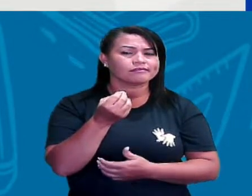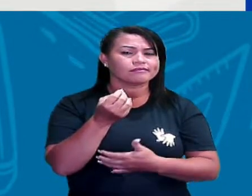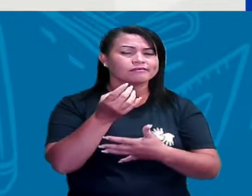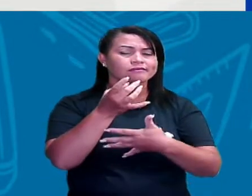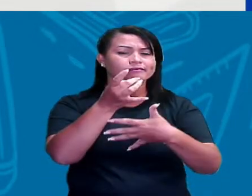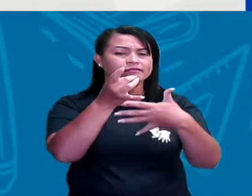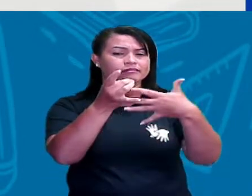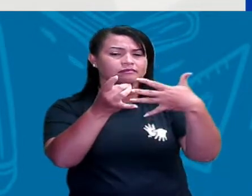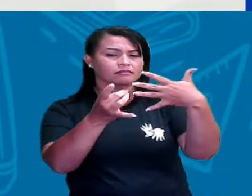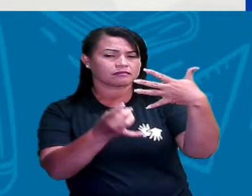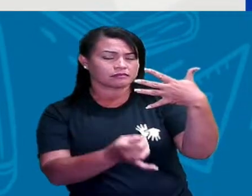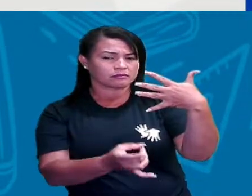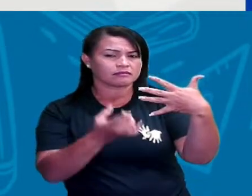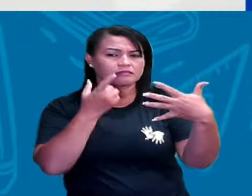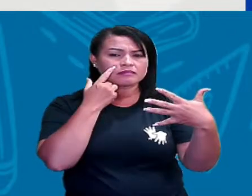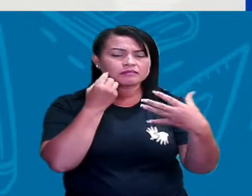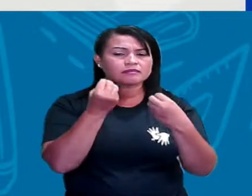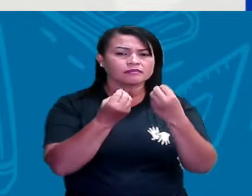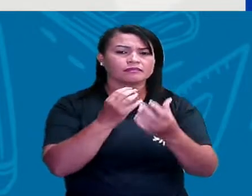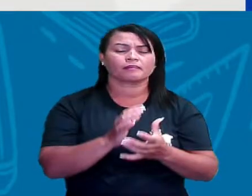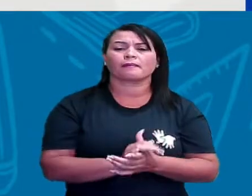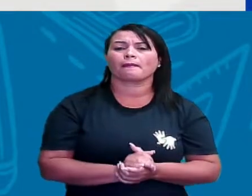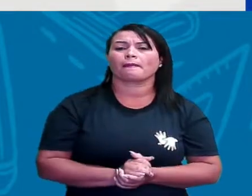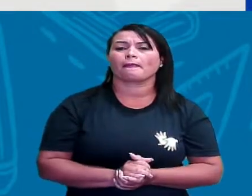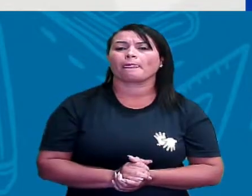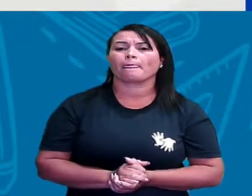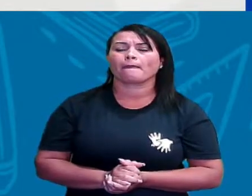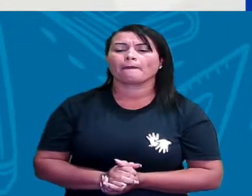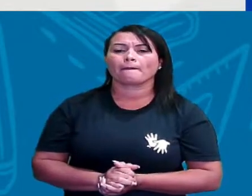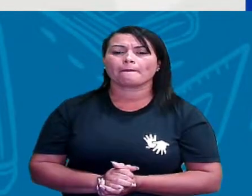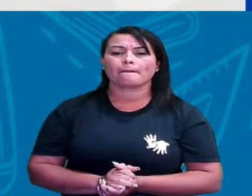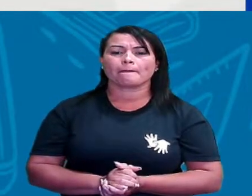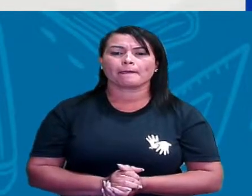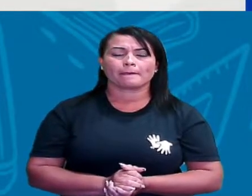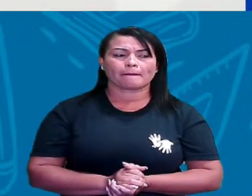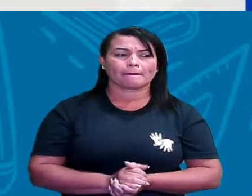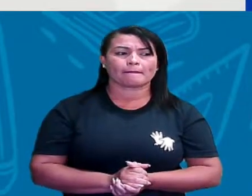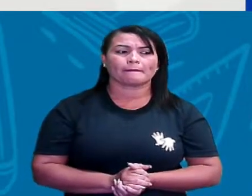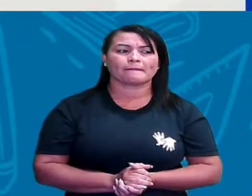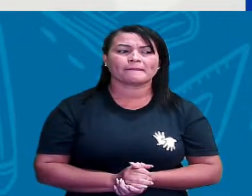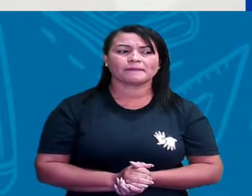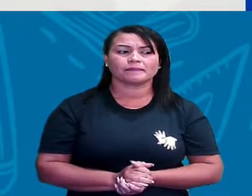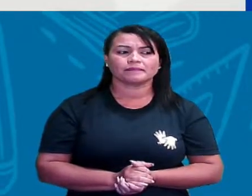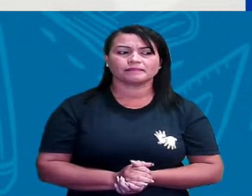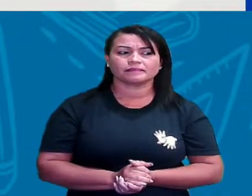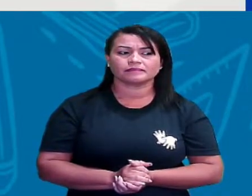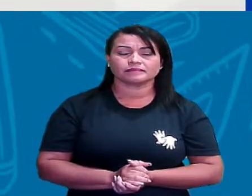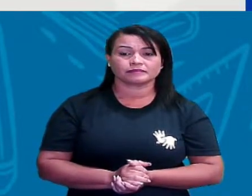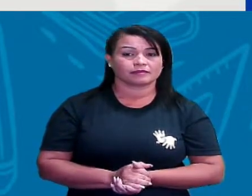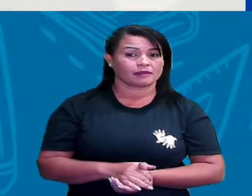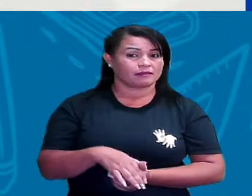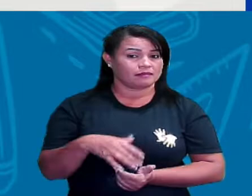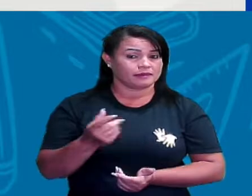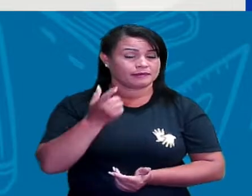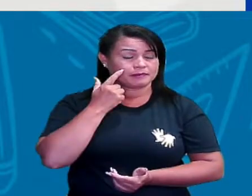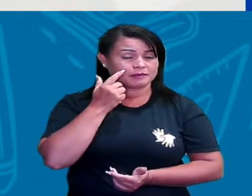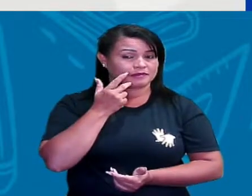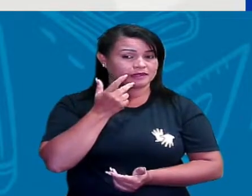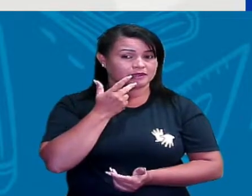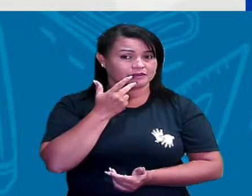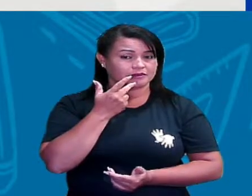destrinchar esse número. Vou mostrar para vocês como. Ó, aqui, não é isso? A palavra popular foi quem eu